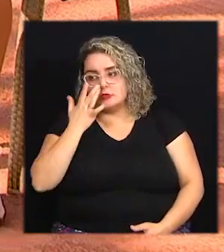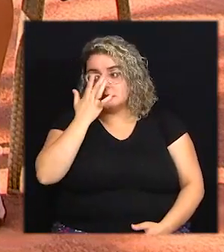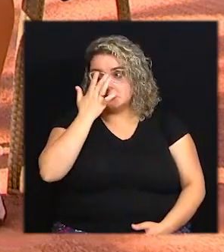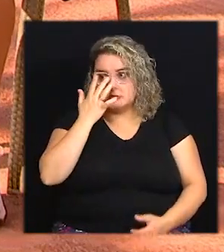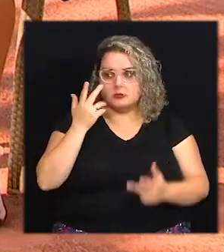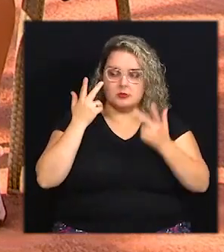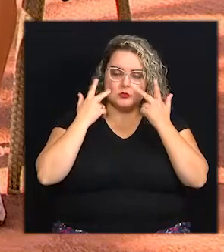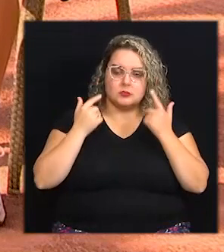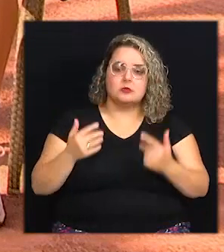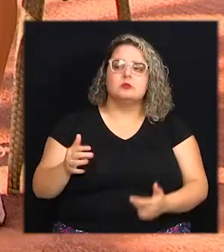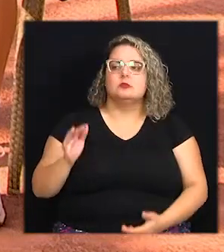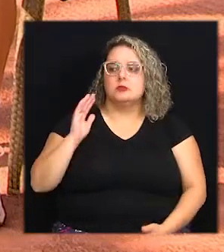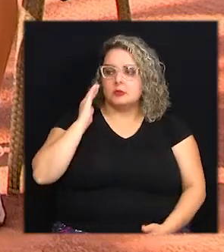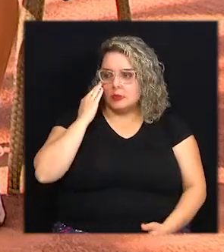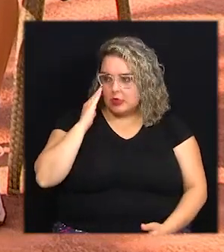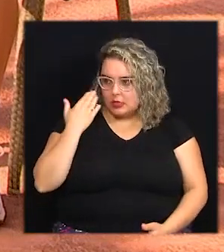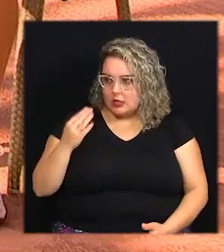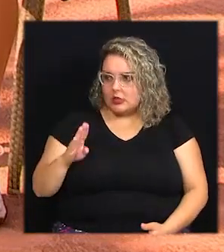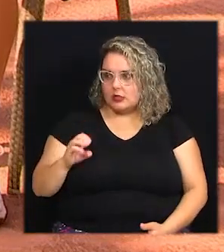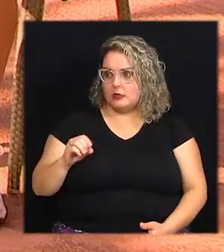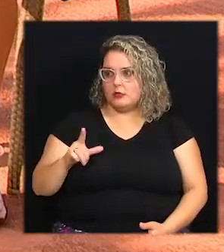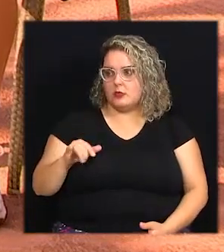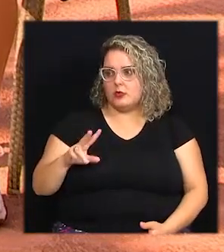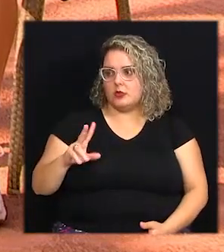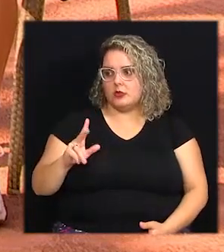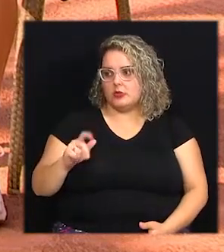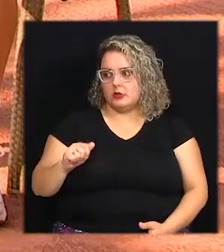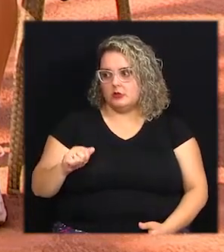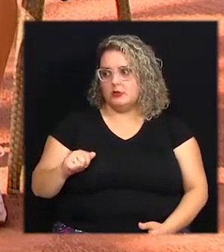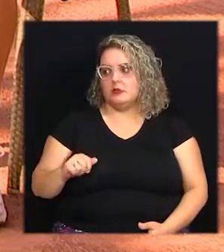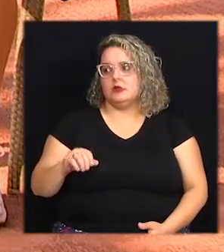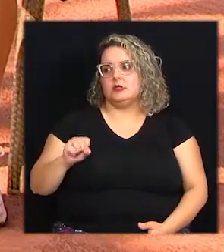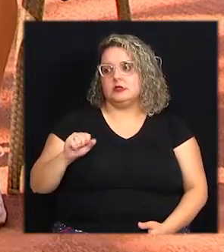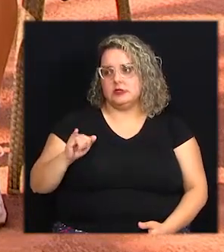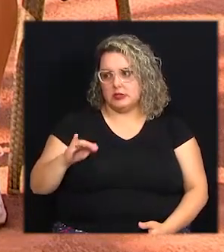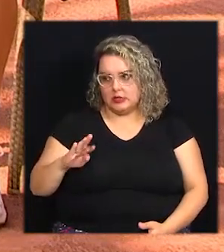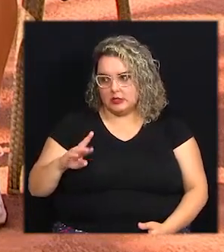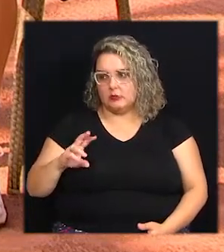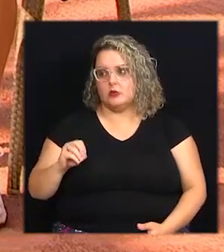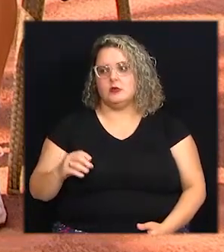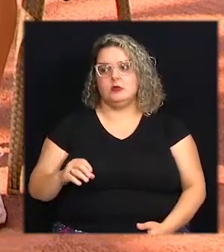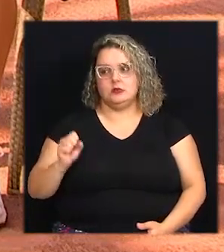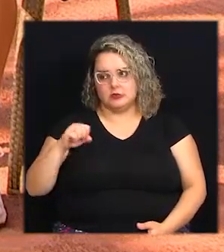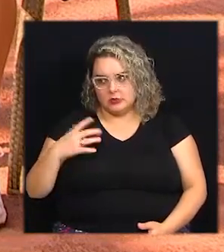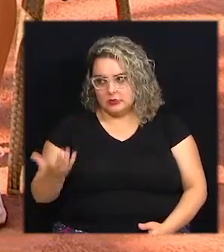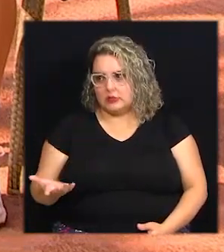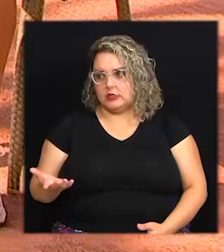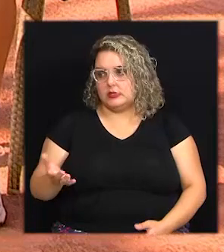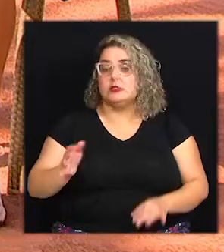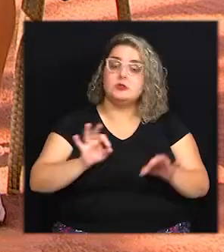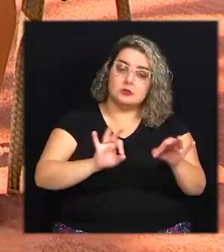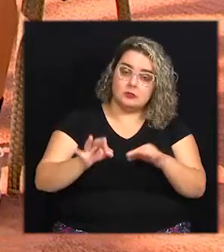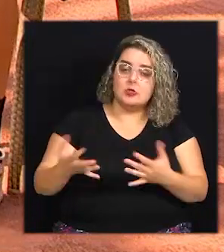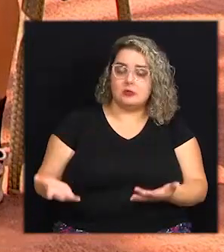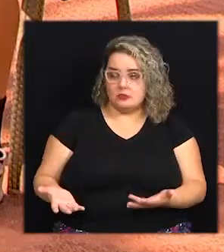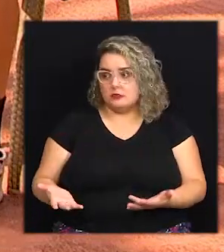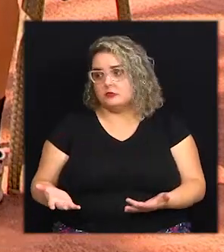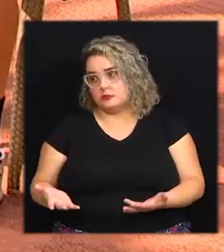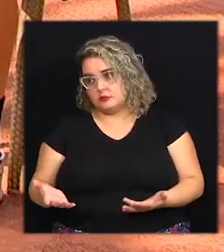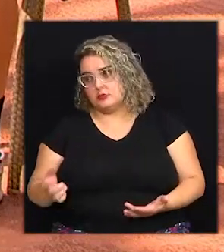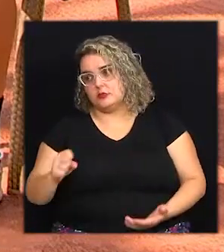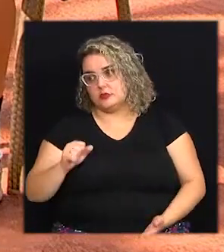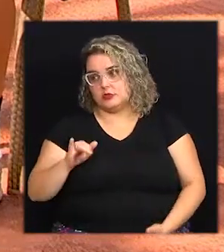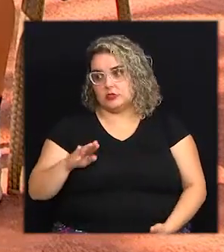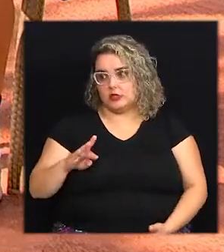que é normal. Tá. E na Bolívia vai ser saibro, o tipo de piso do torneio? Vai ser saibro. E aí a sua preparação